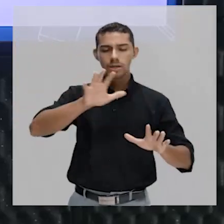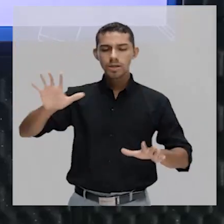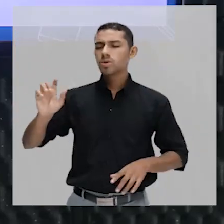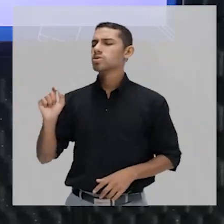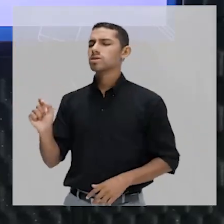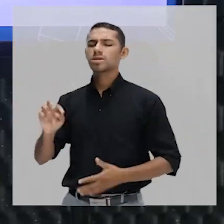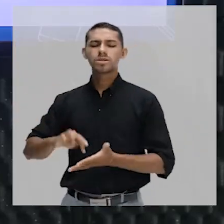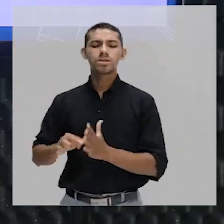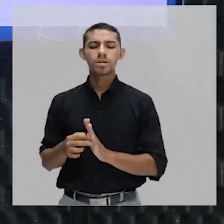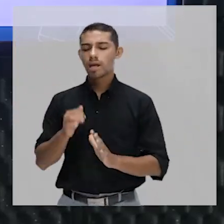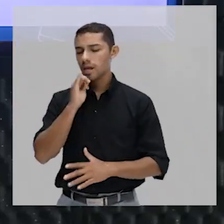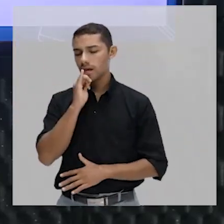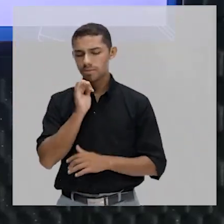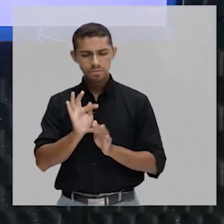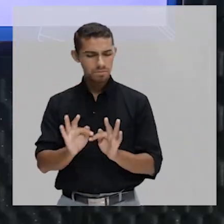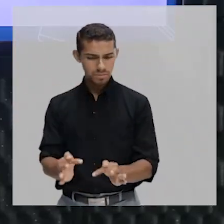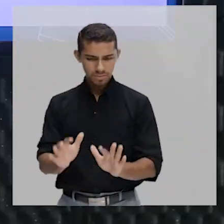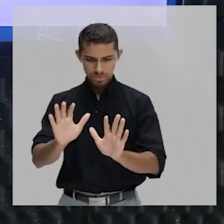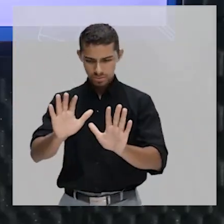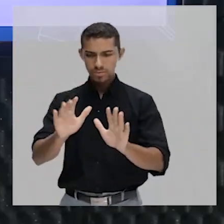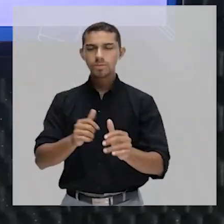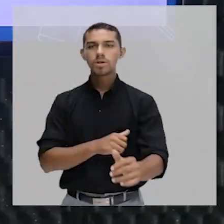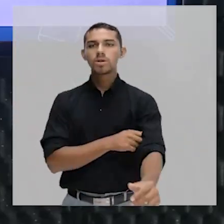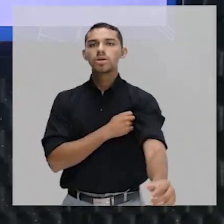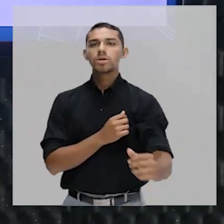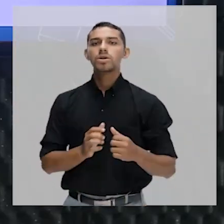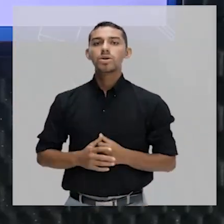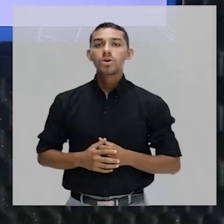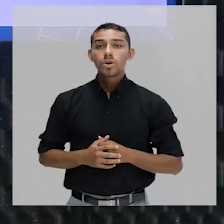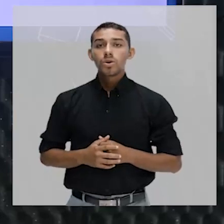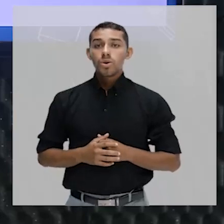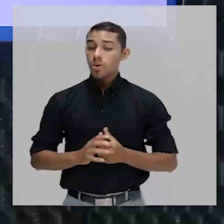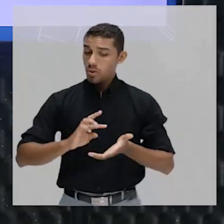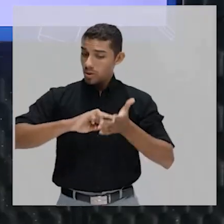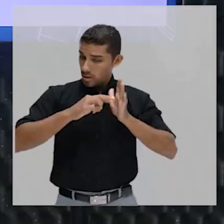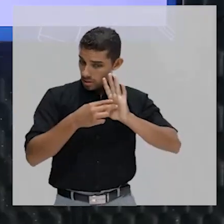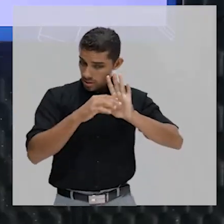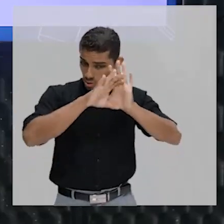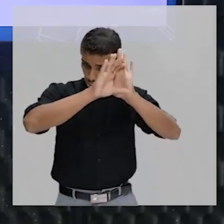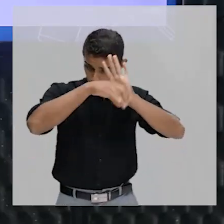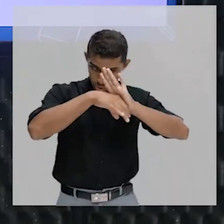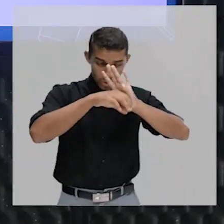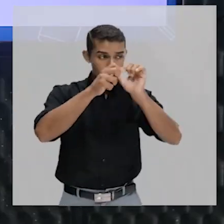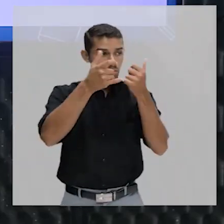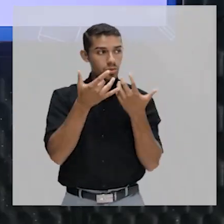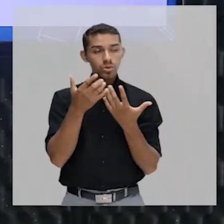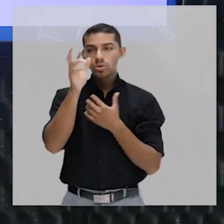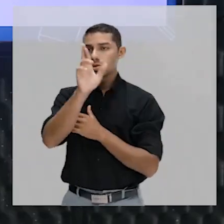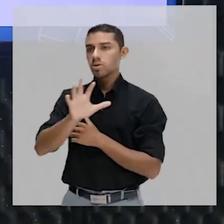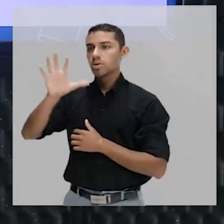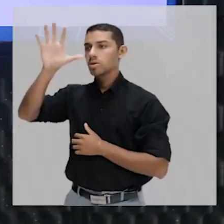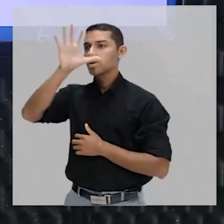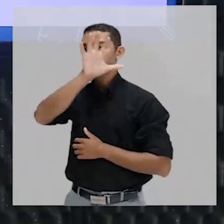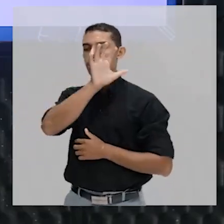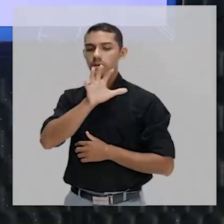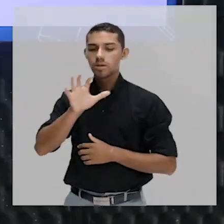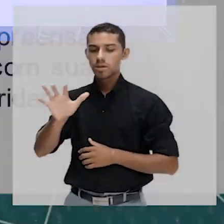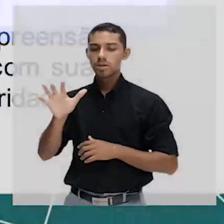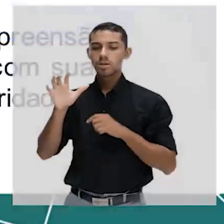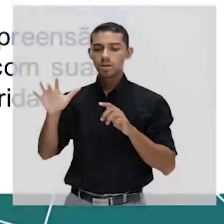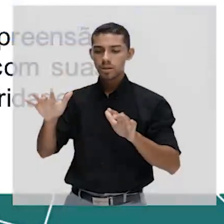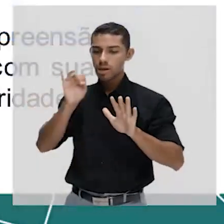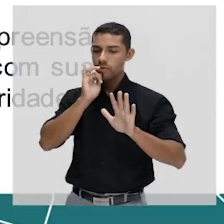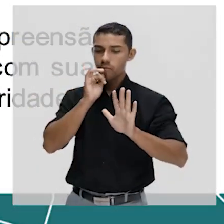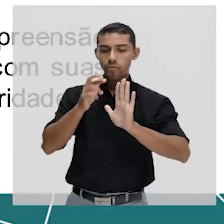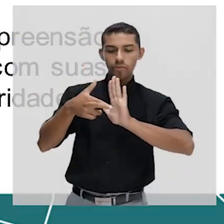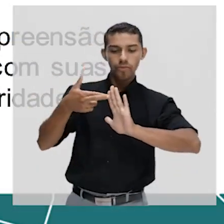isso? Gente, é simples, tá? O conceito de região, ele tem a ver com critério. Ou seja, a